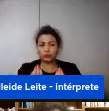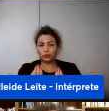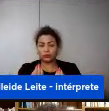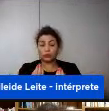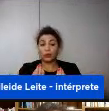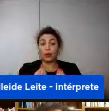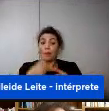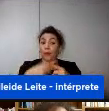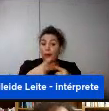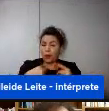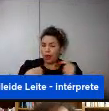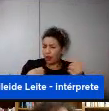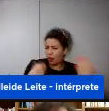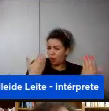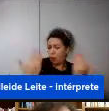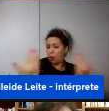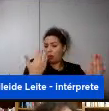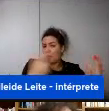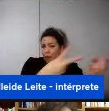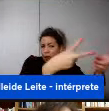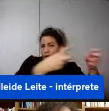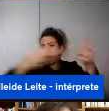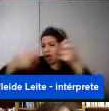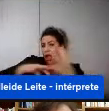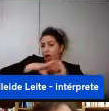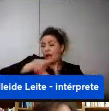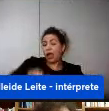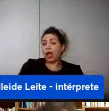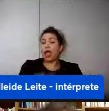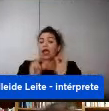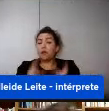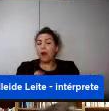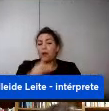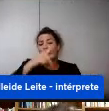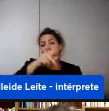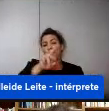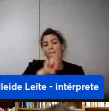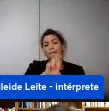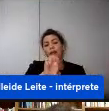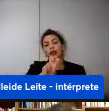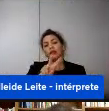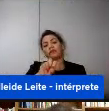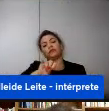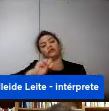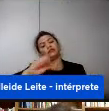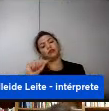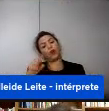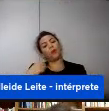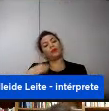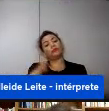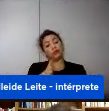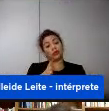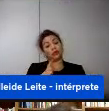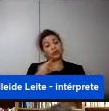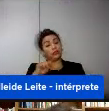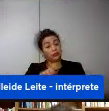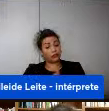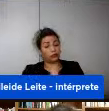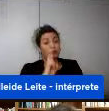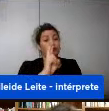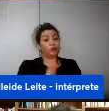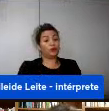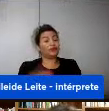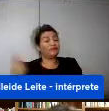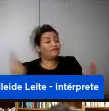okay? E eu comparo a percepção do mundo com a previsão que eu tenho dele. E isso pode resultar um erro